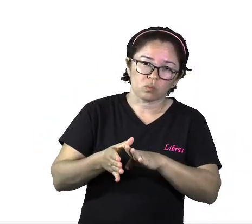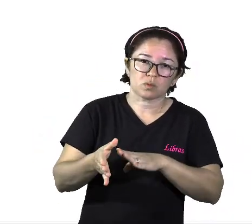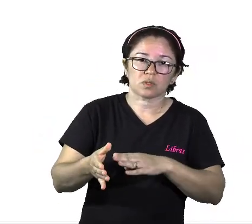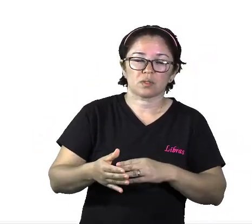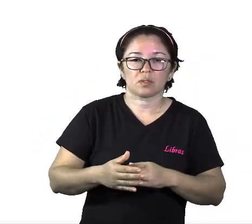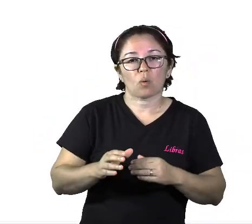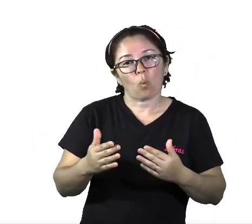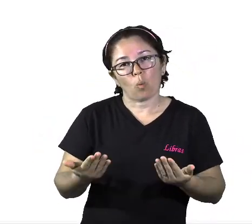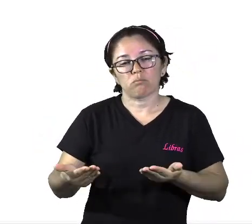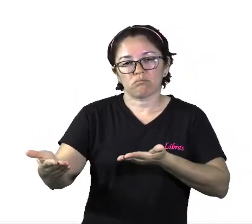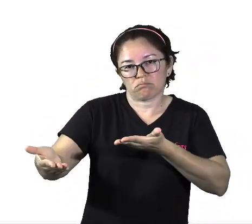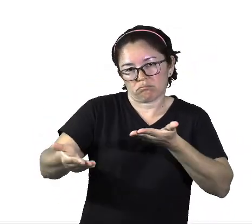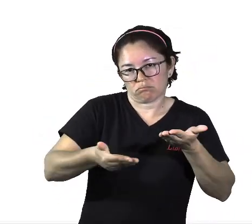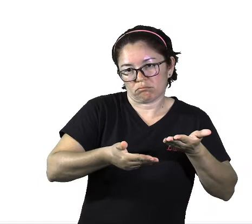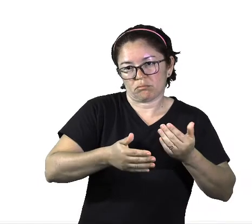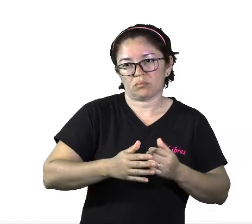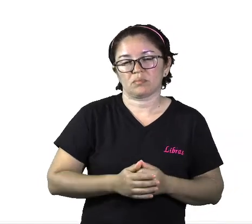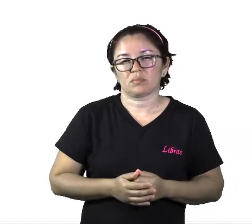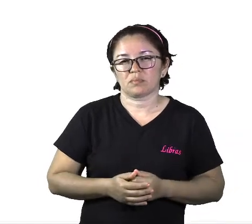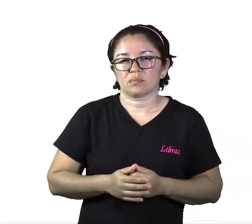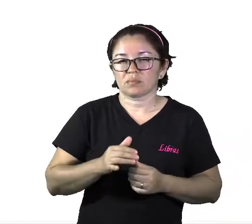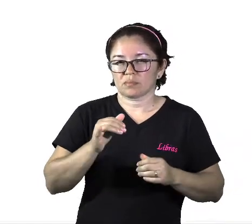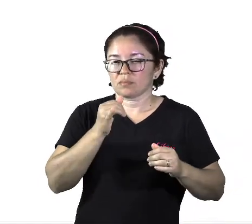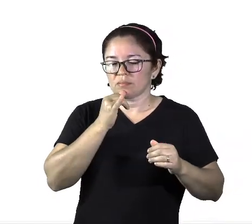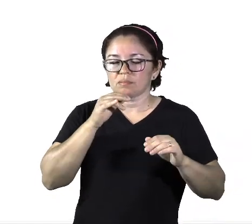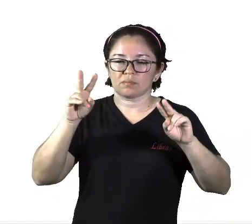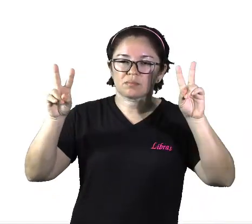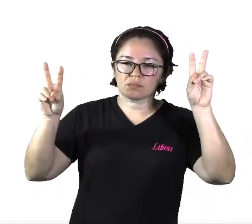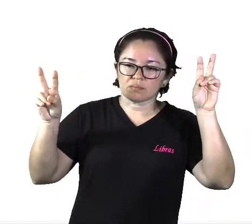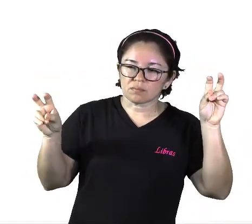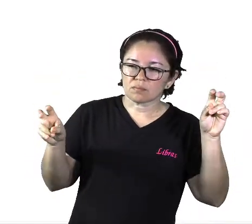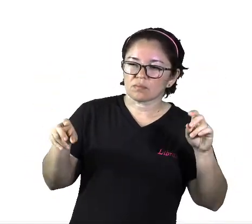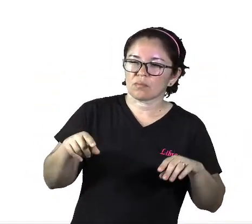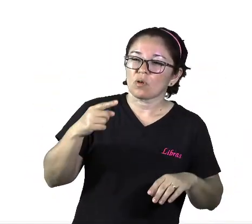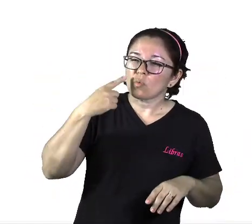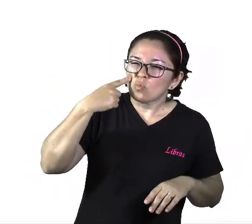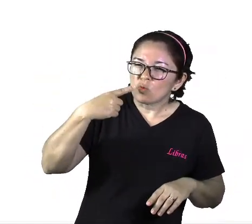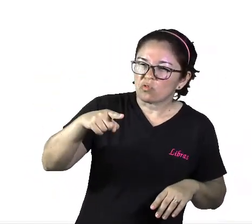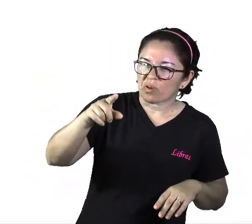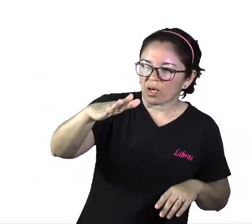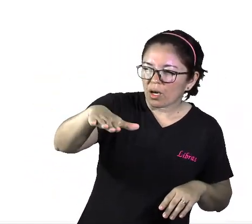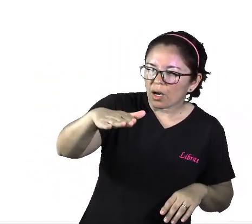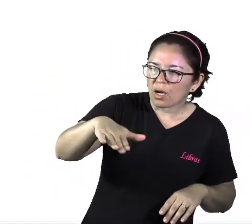exemplo, denuncie o trabalho infantil. Uma ordem,